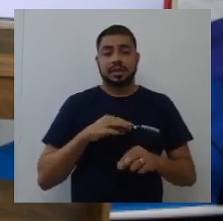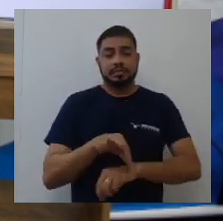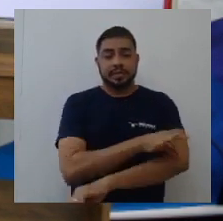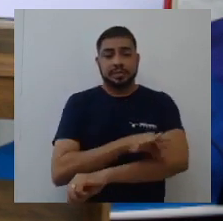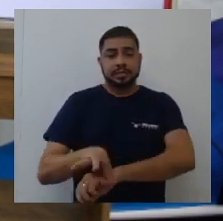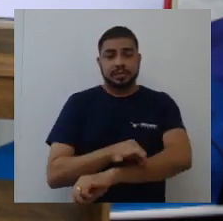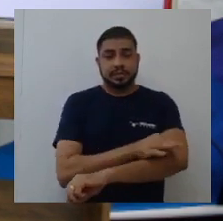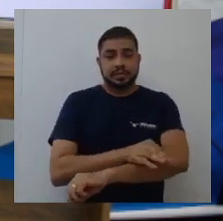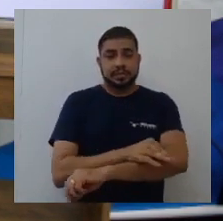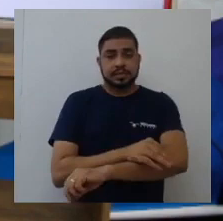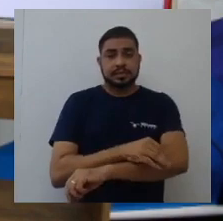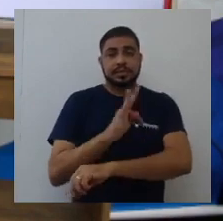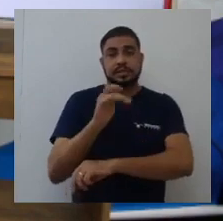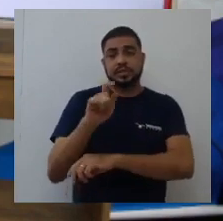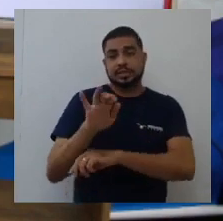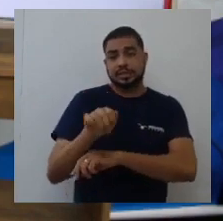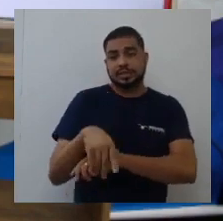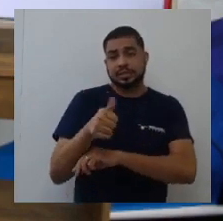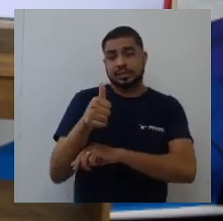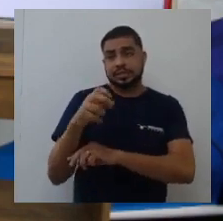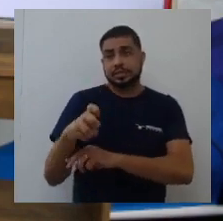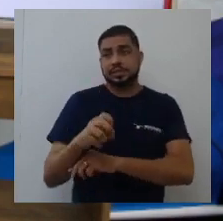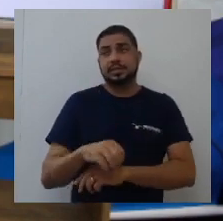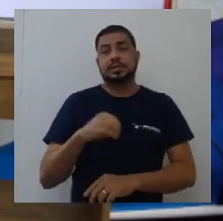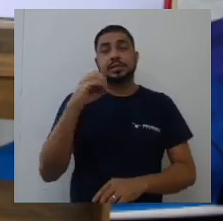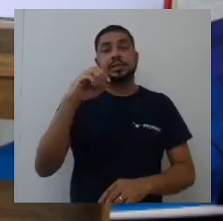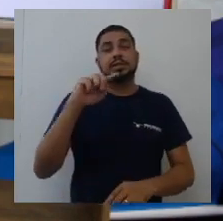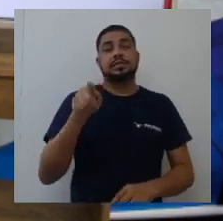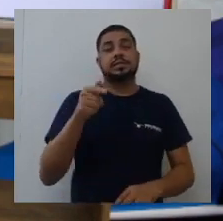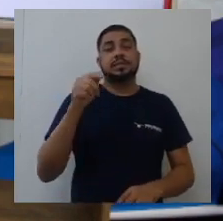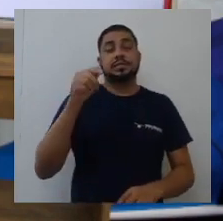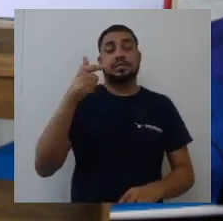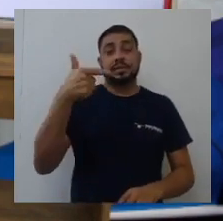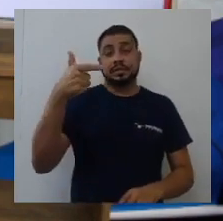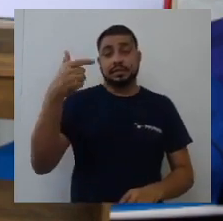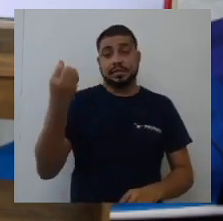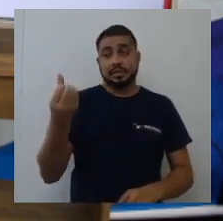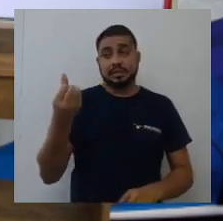de 15, que é 0,26. E eu vou colocá-la aqui, ó. Então eu tenho